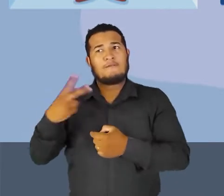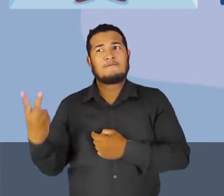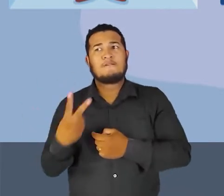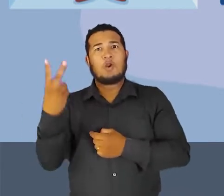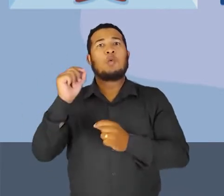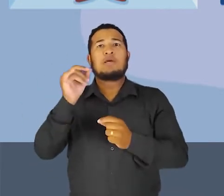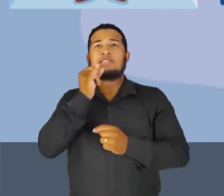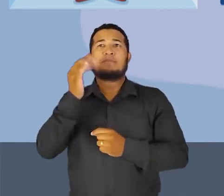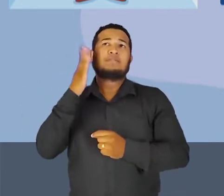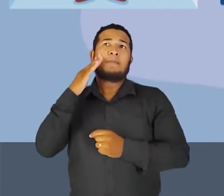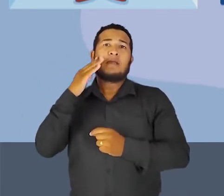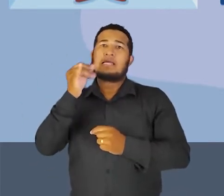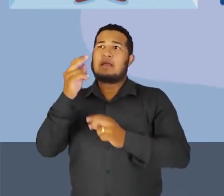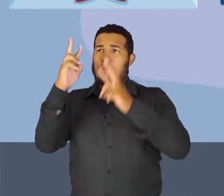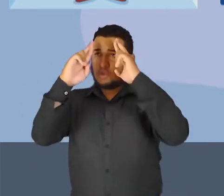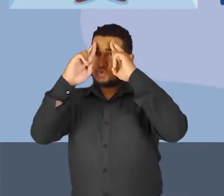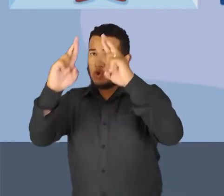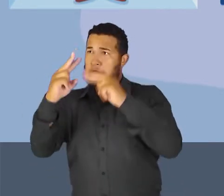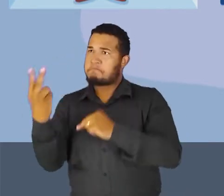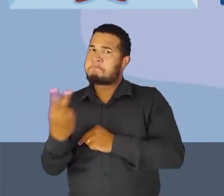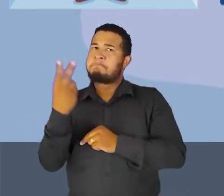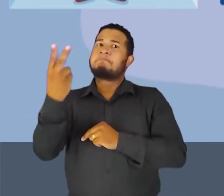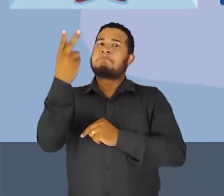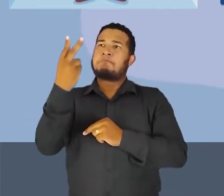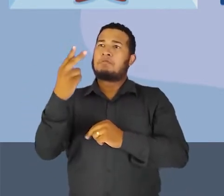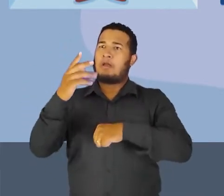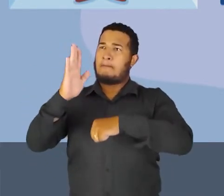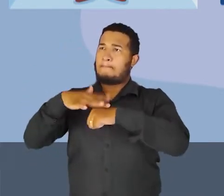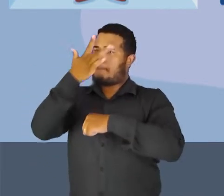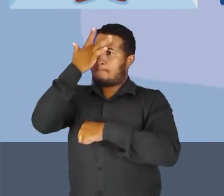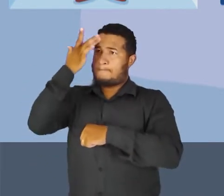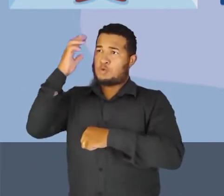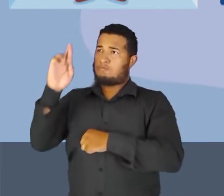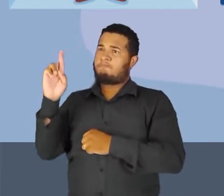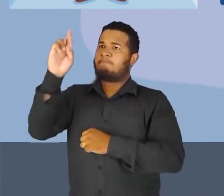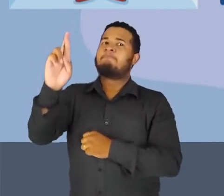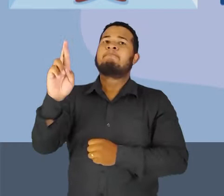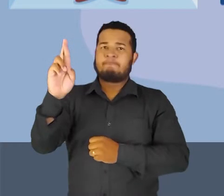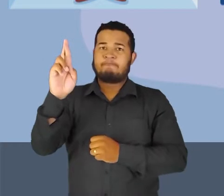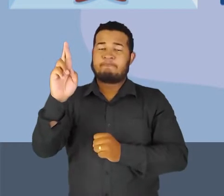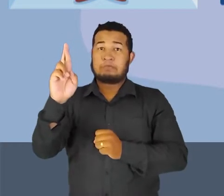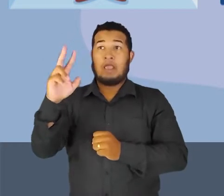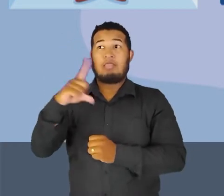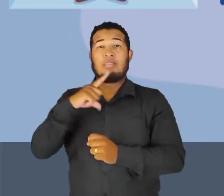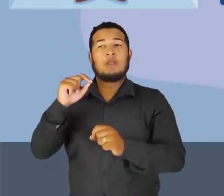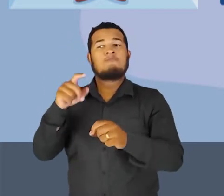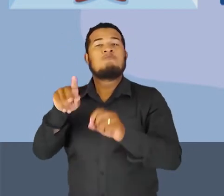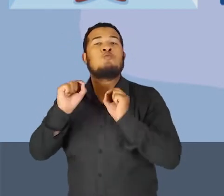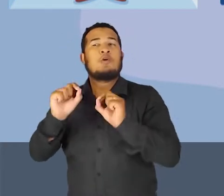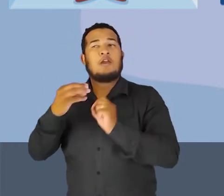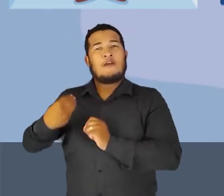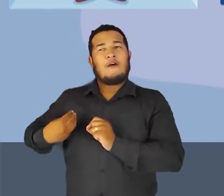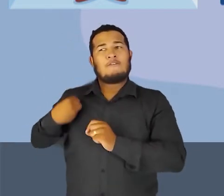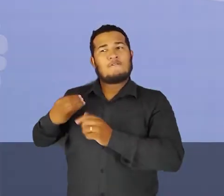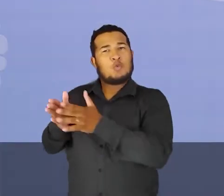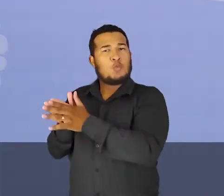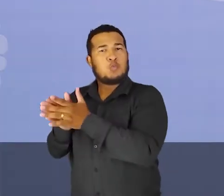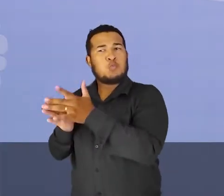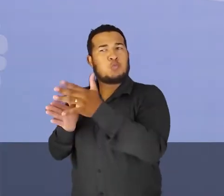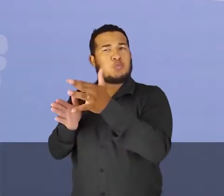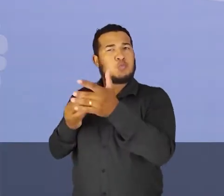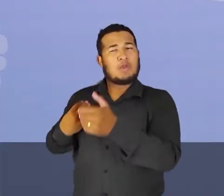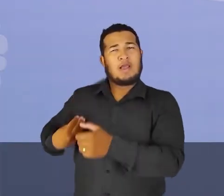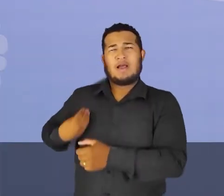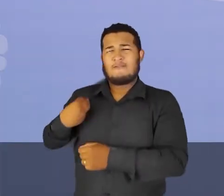que valorizam hierarquias, valorizam o respeito, valorizam a autoridade, adquiriram e viveram ao longo da